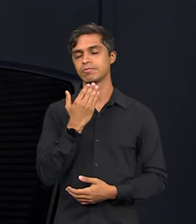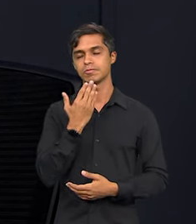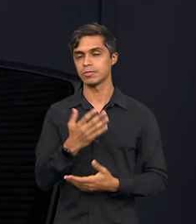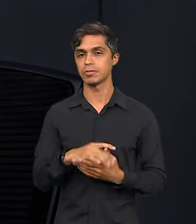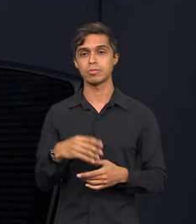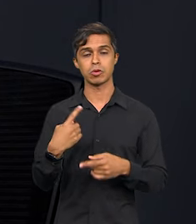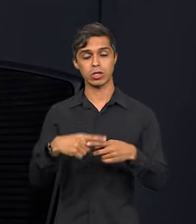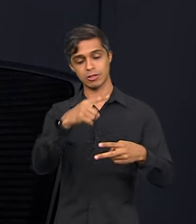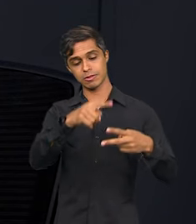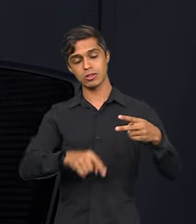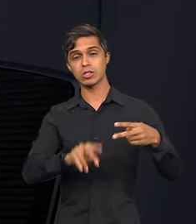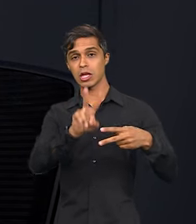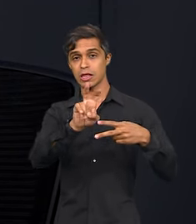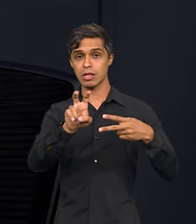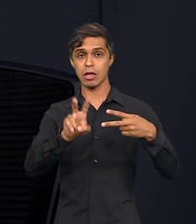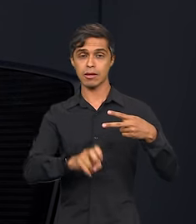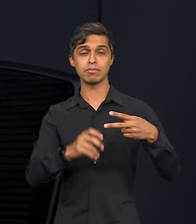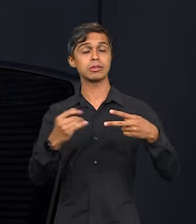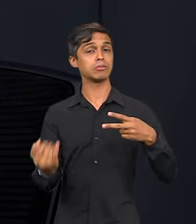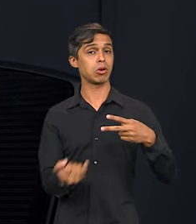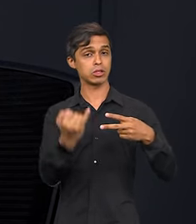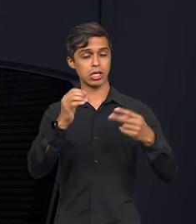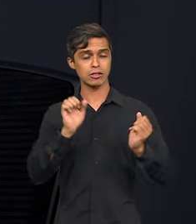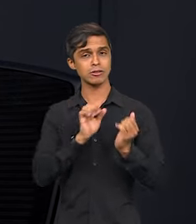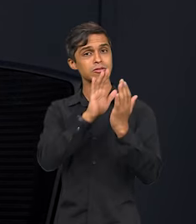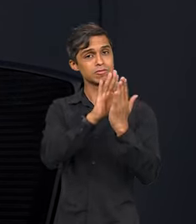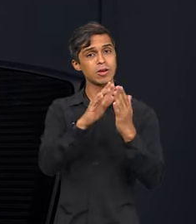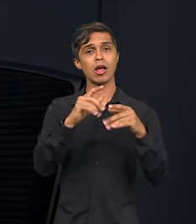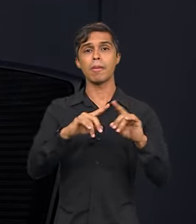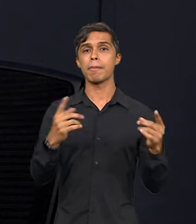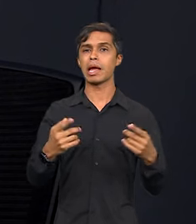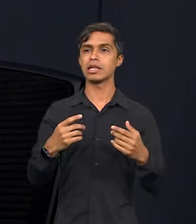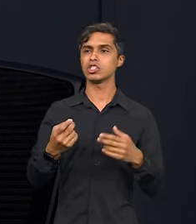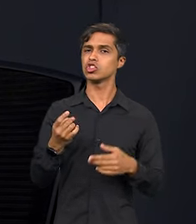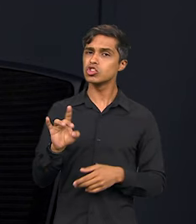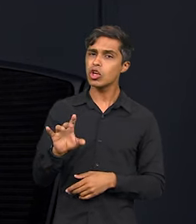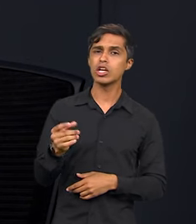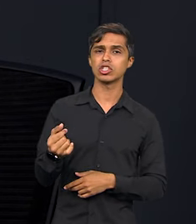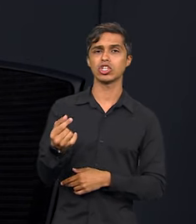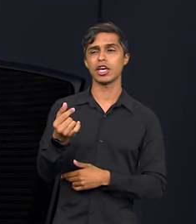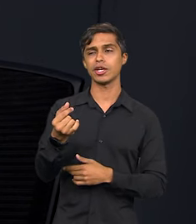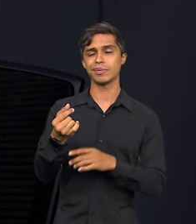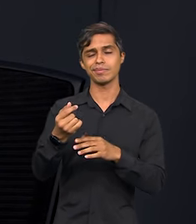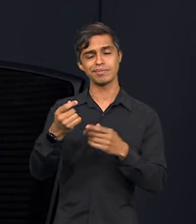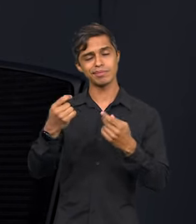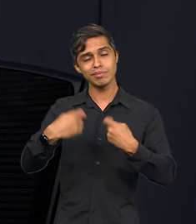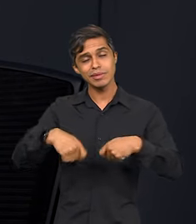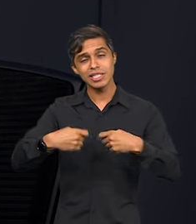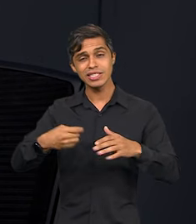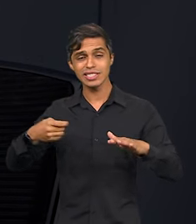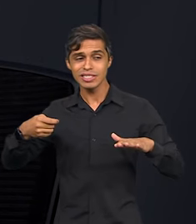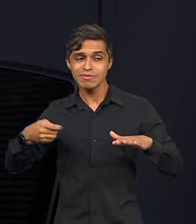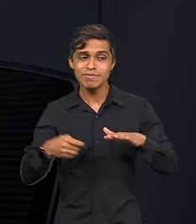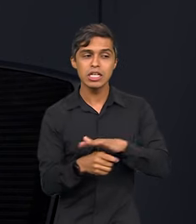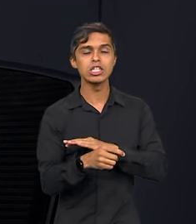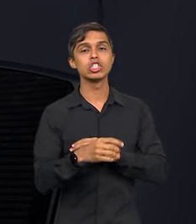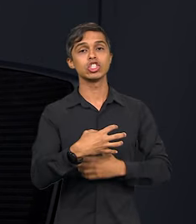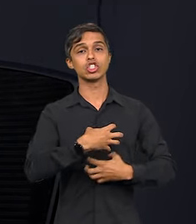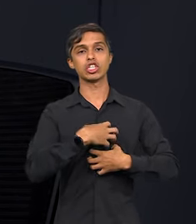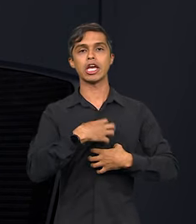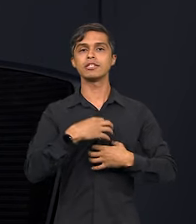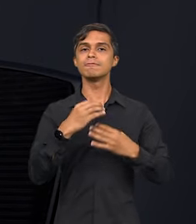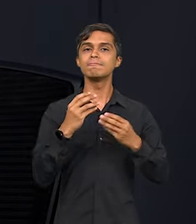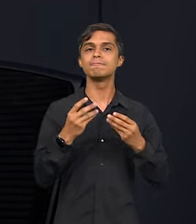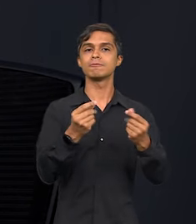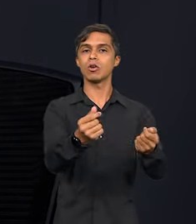que a sociedade enfrenta hoje a nível global é importante que esse financiamento ele seja aplicado de forma